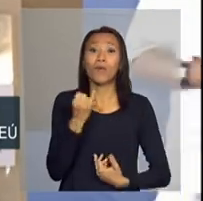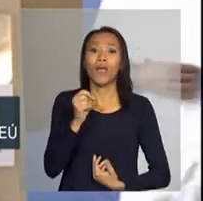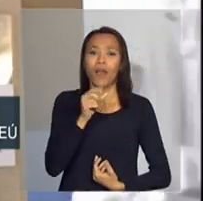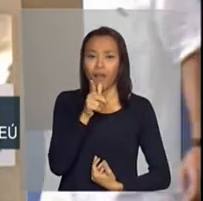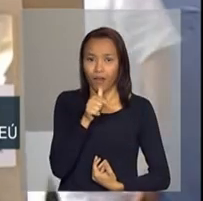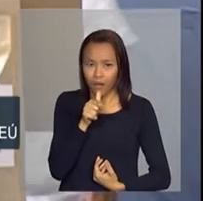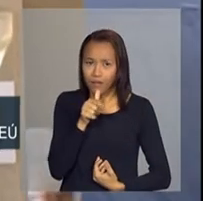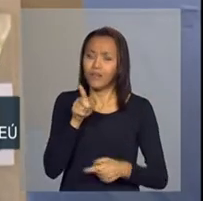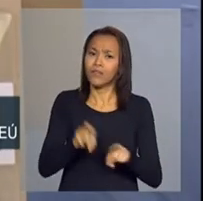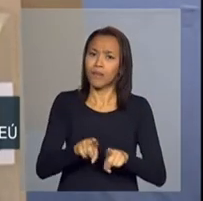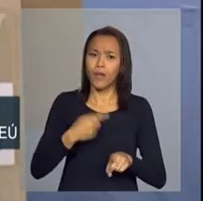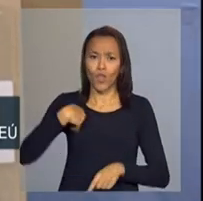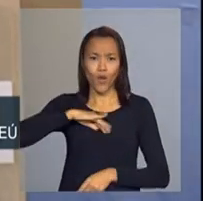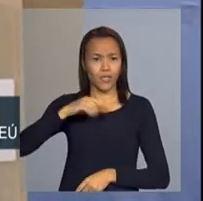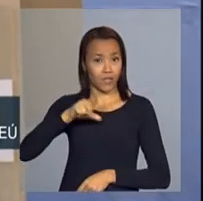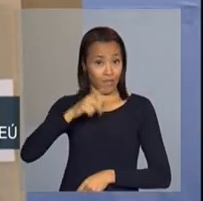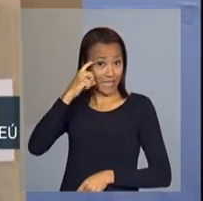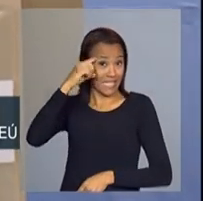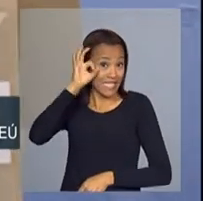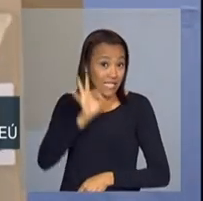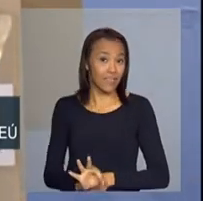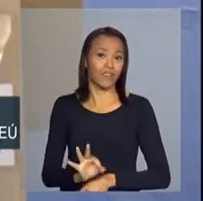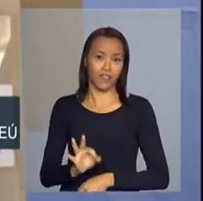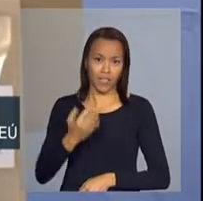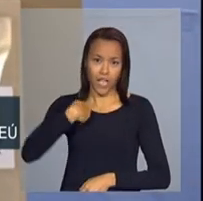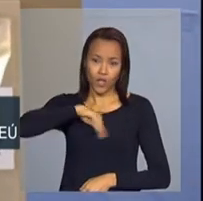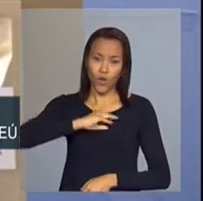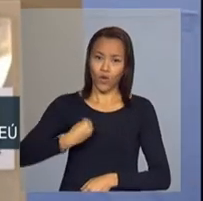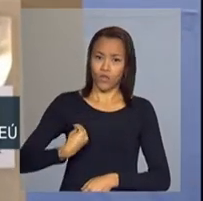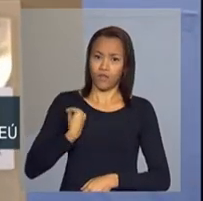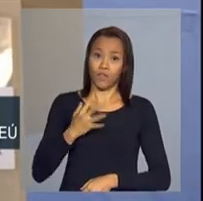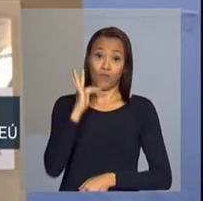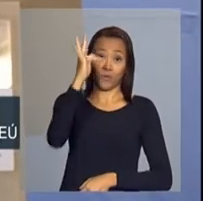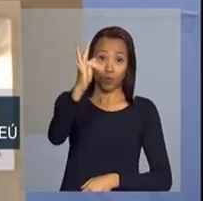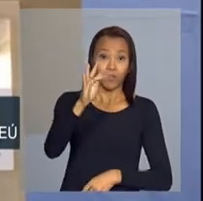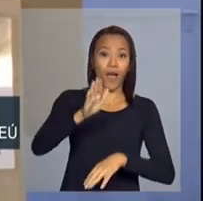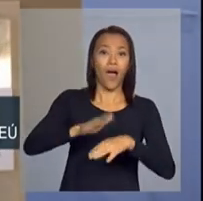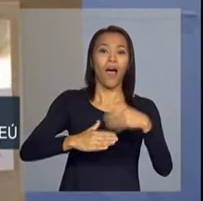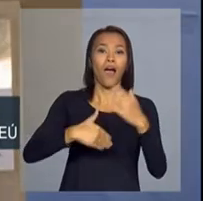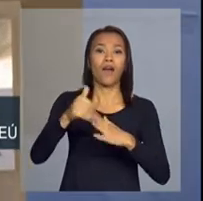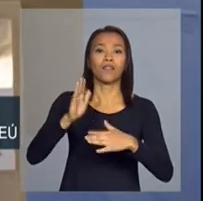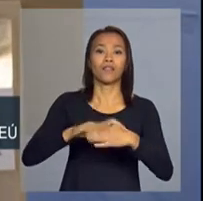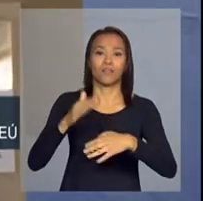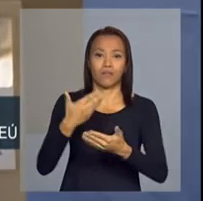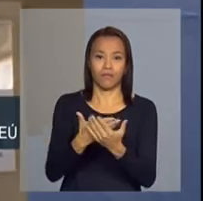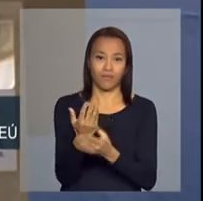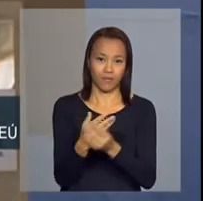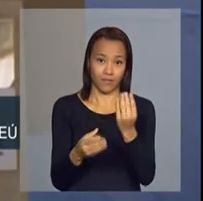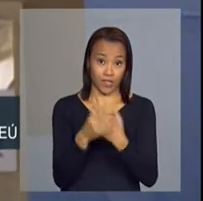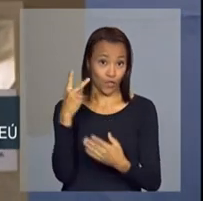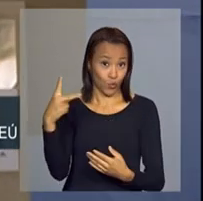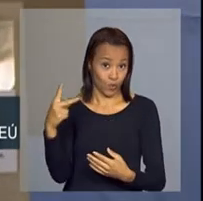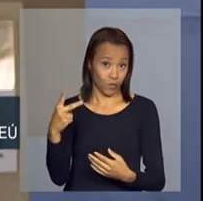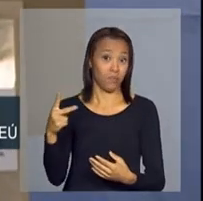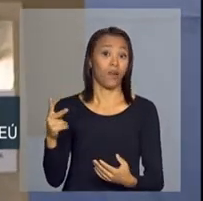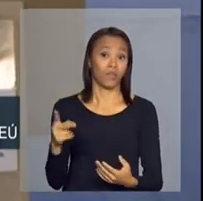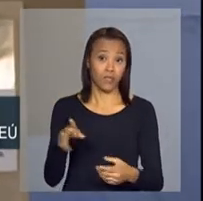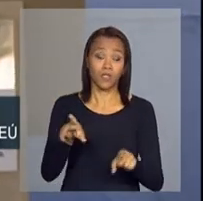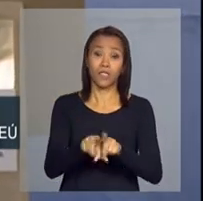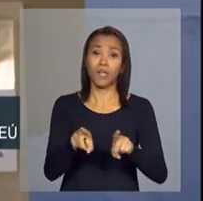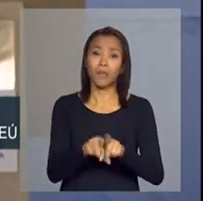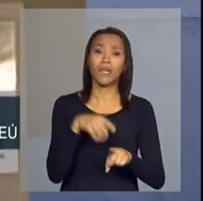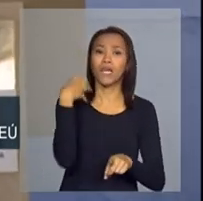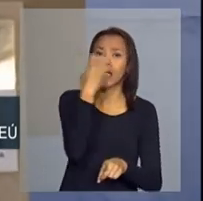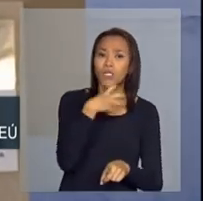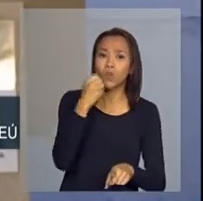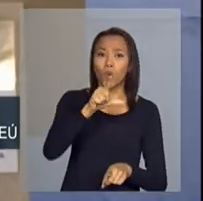a certeza de que nosso destino está em vossas mãos, como também cantou nosso eterno Lua